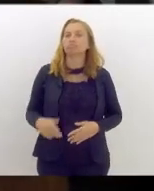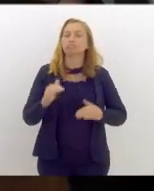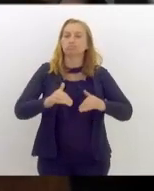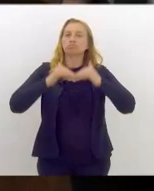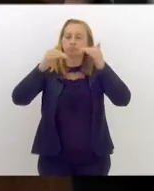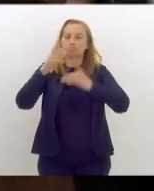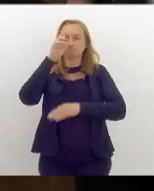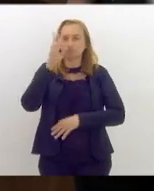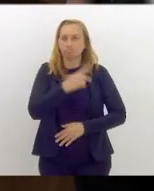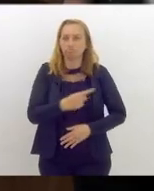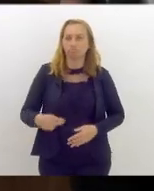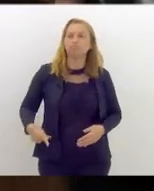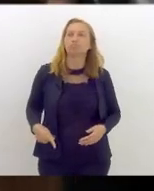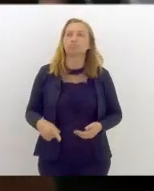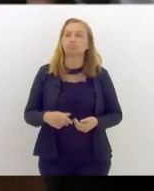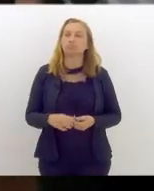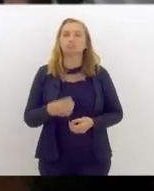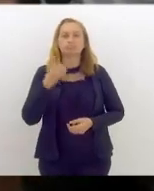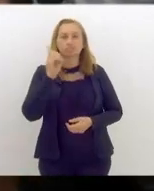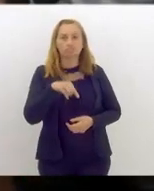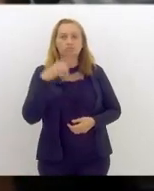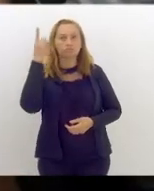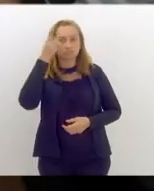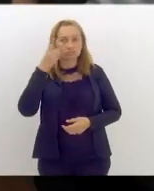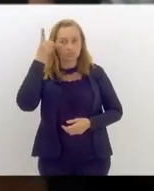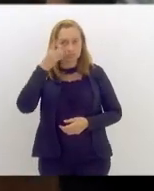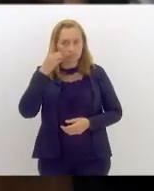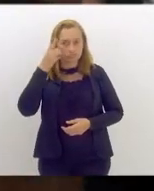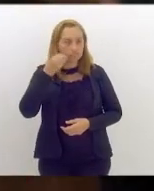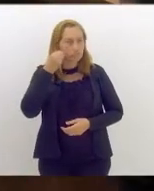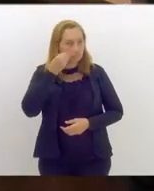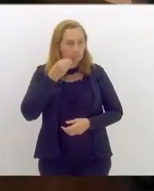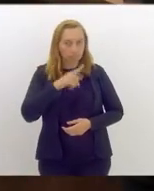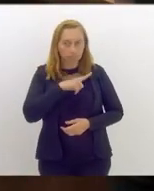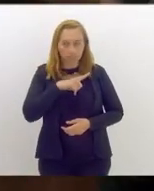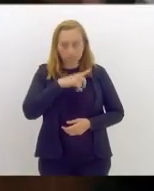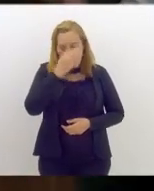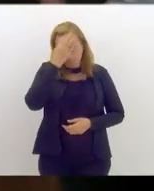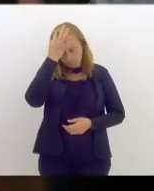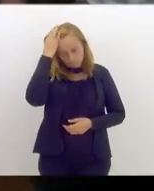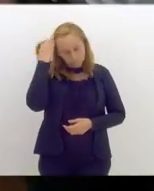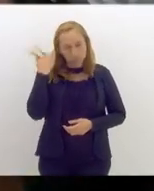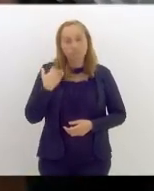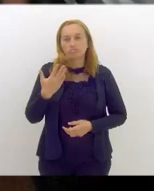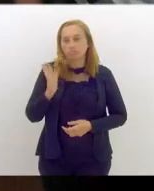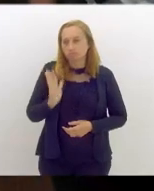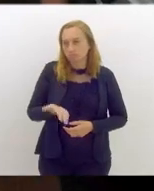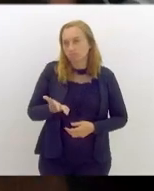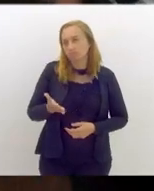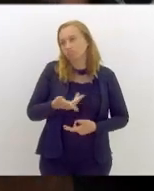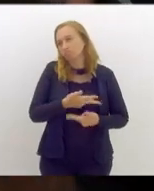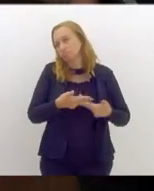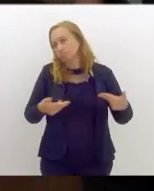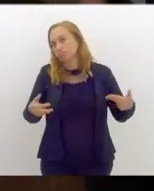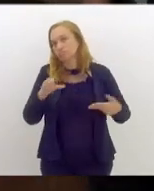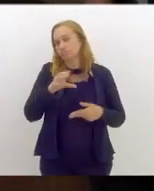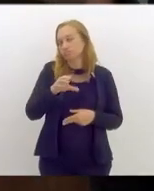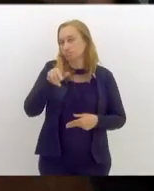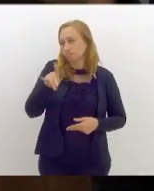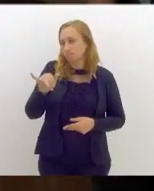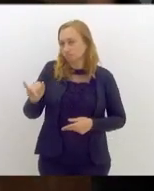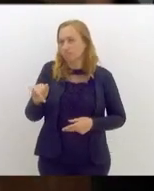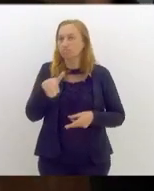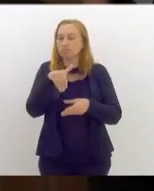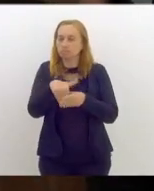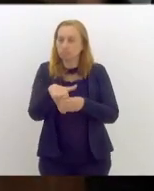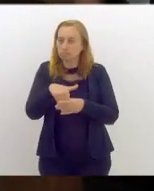excelência é um deputado experimentado já participou de muitas cpis e de